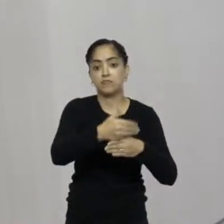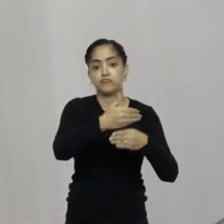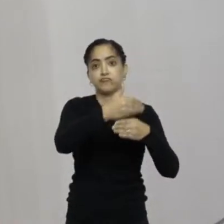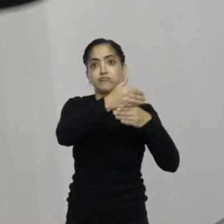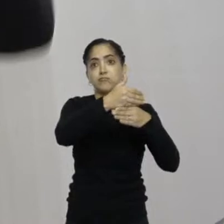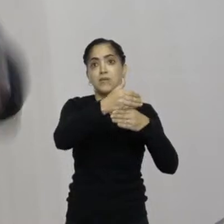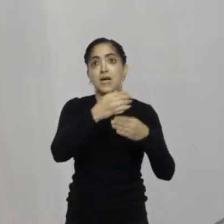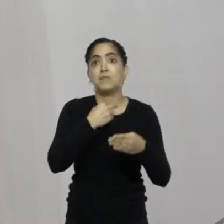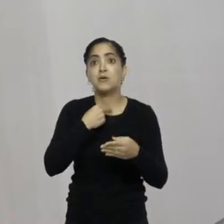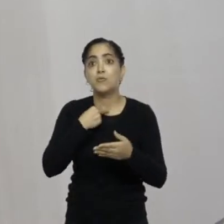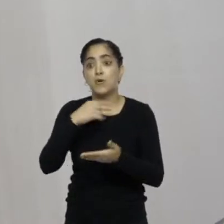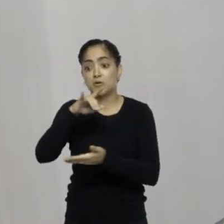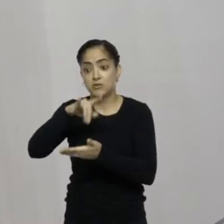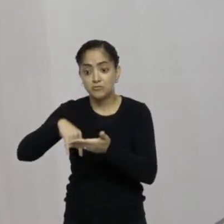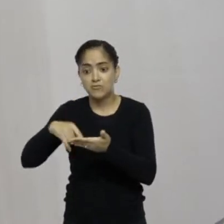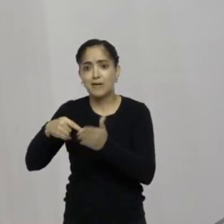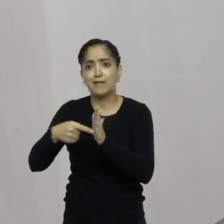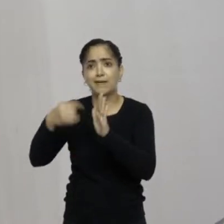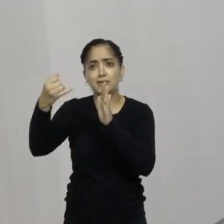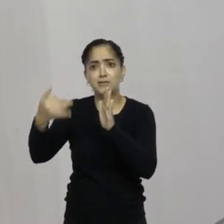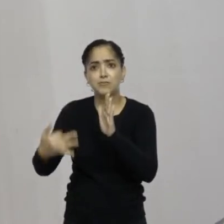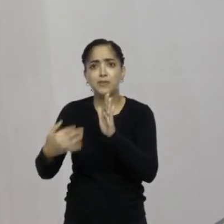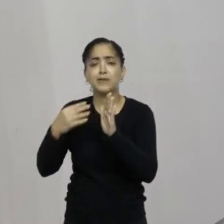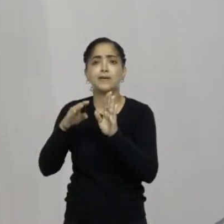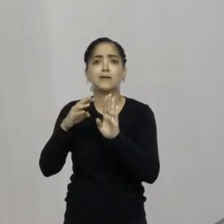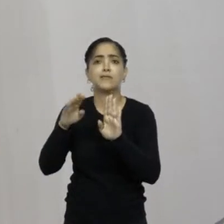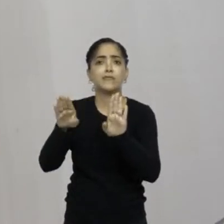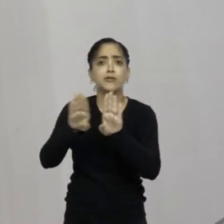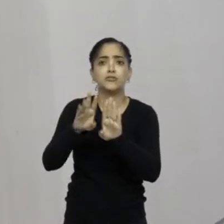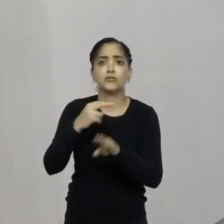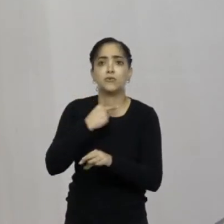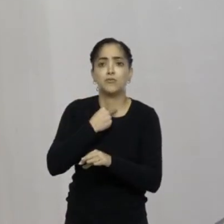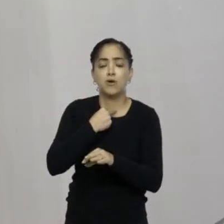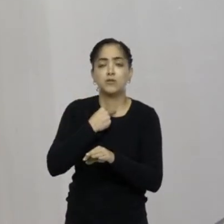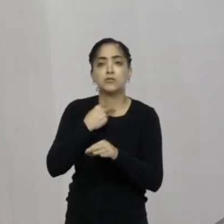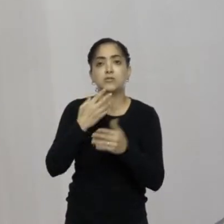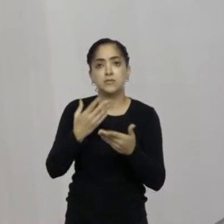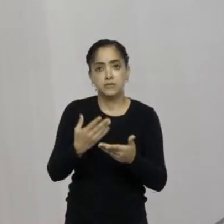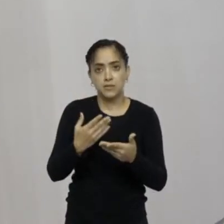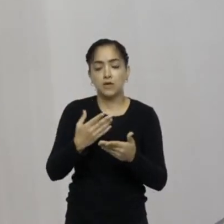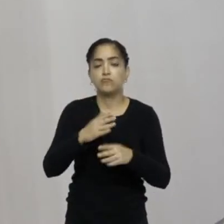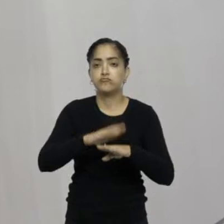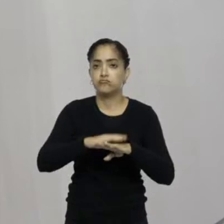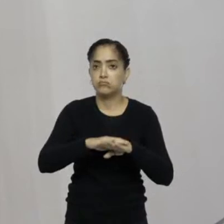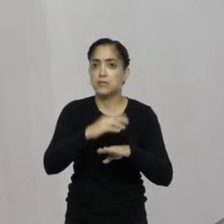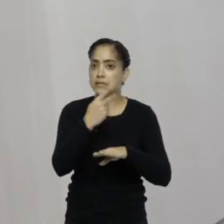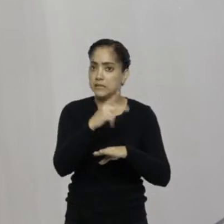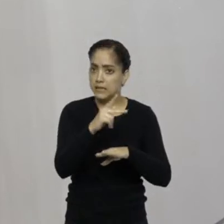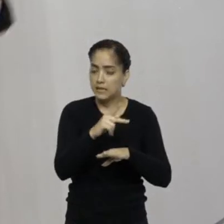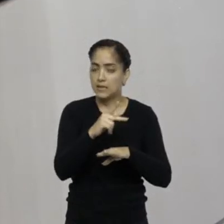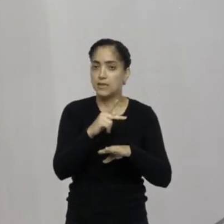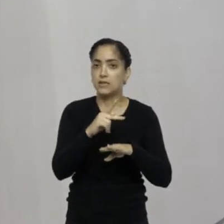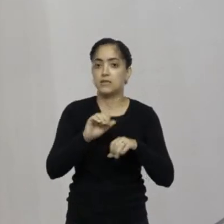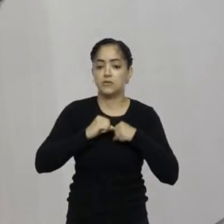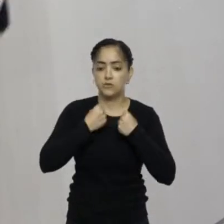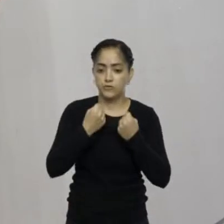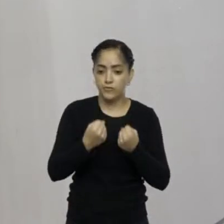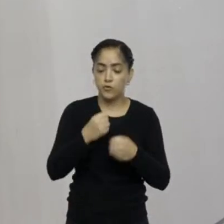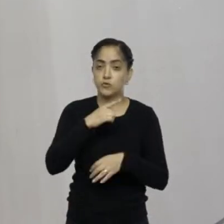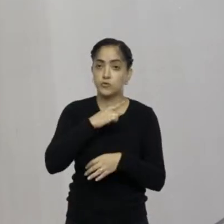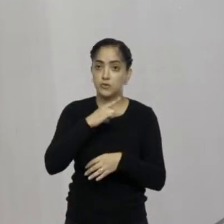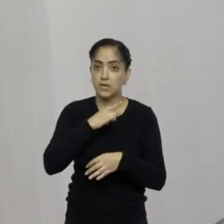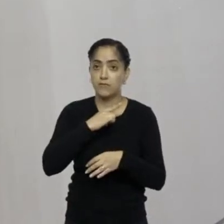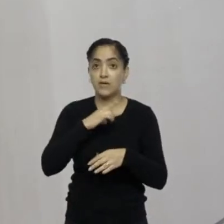porque tem um protocolo aqui que diz que não pode fechar. Né? Então, o prefeito Tomé fez a sua parte, e as pessoas que não entendem